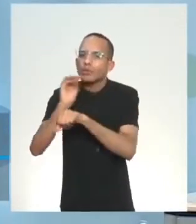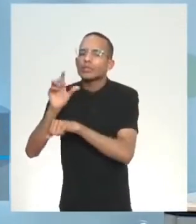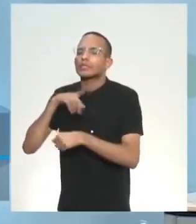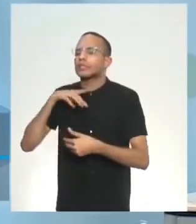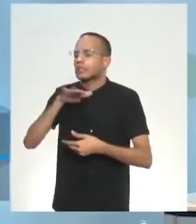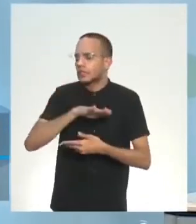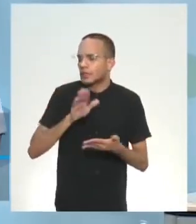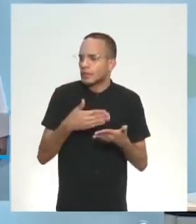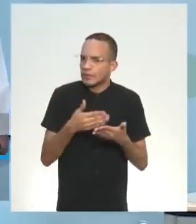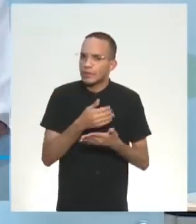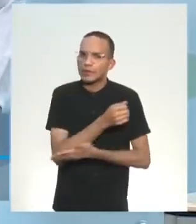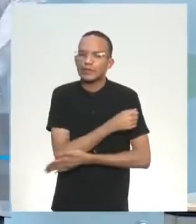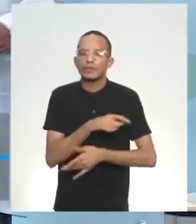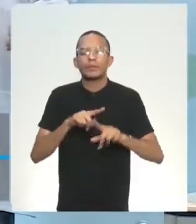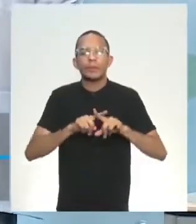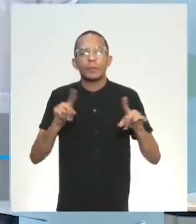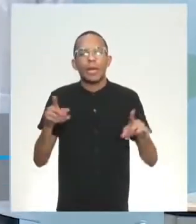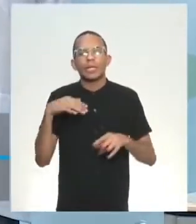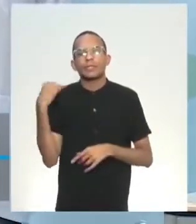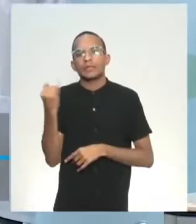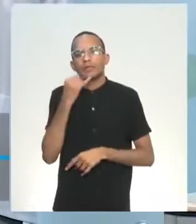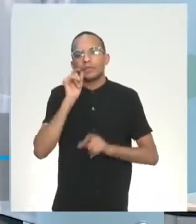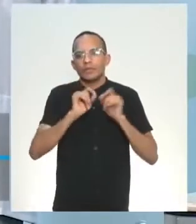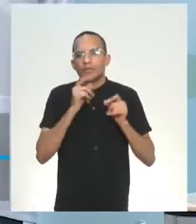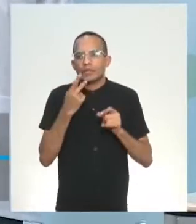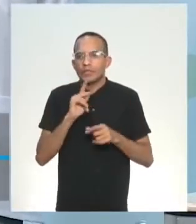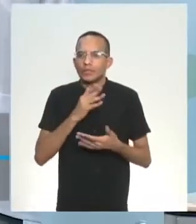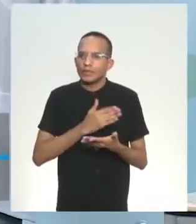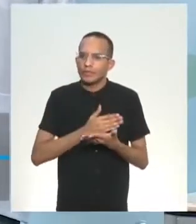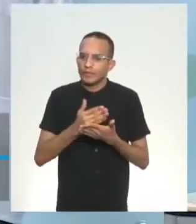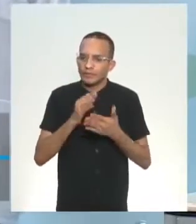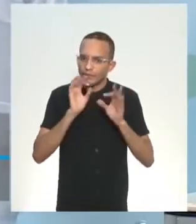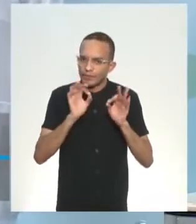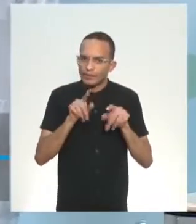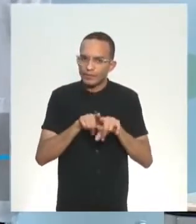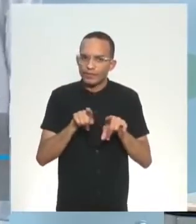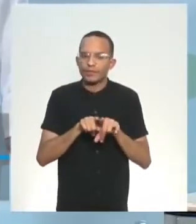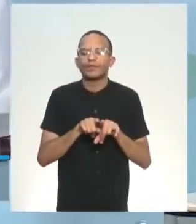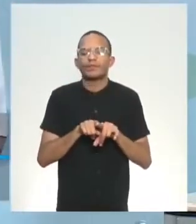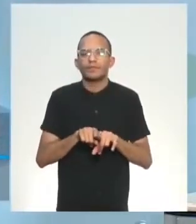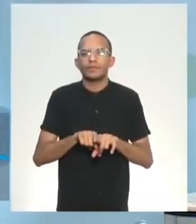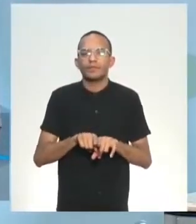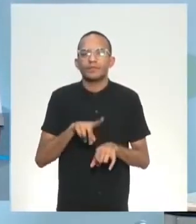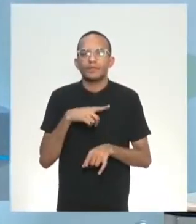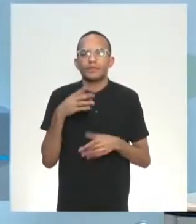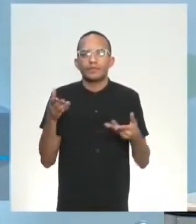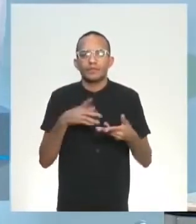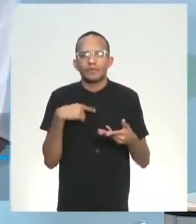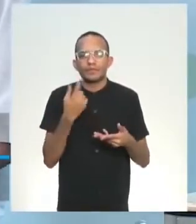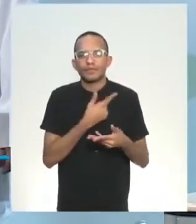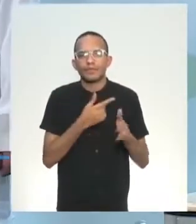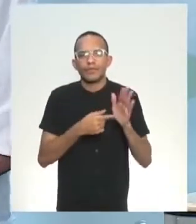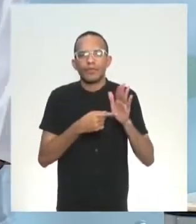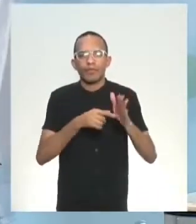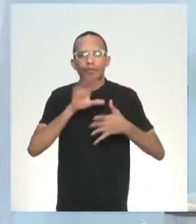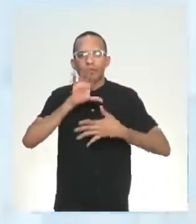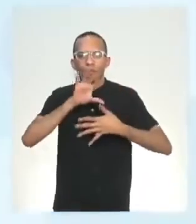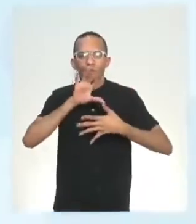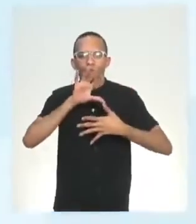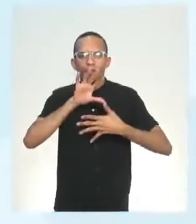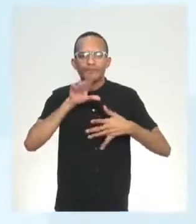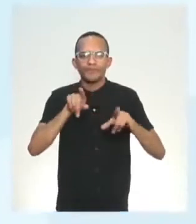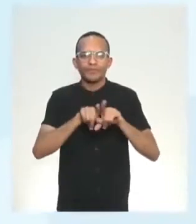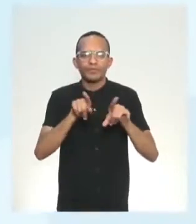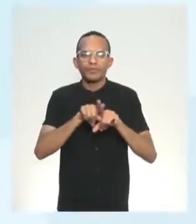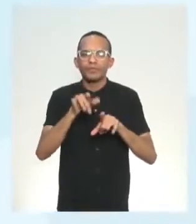caderno do aluno e tal. Mas eu achei importante fazer essa introdução. E aí, ó, a gente vê aí no mapa que a gente vai ter